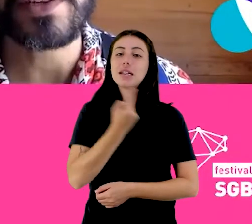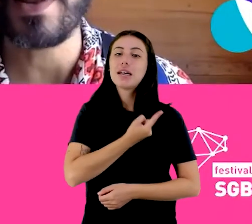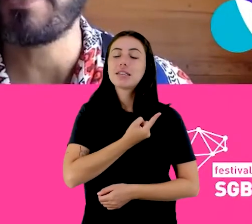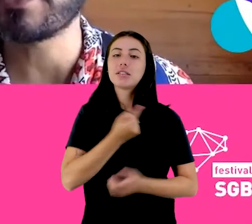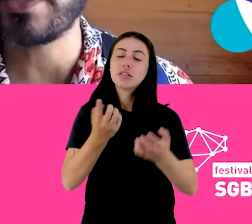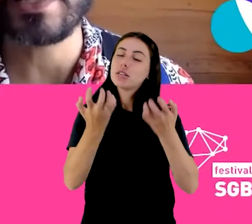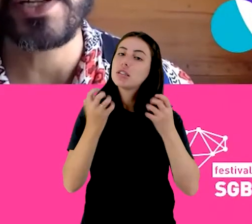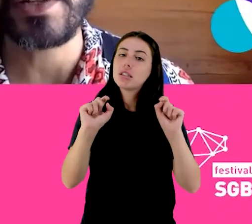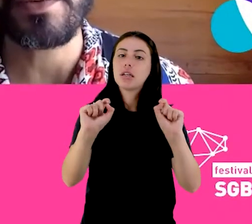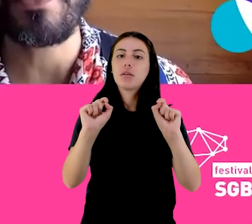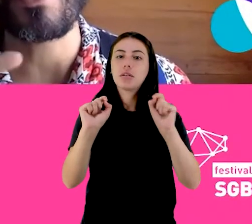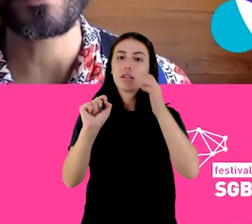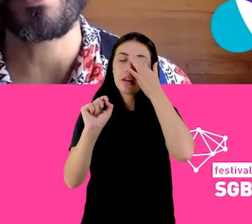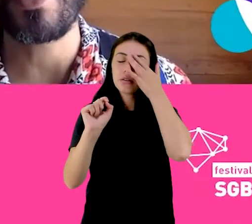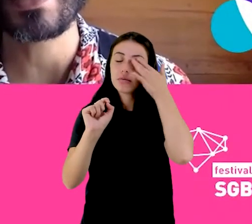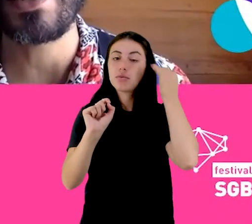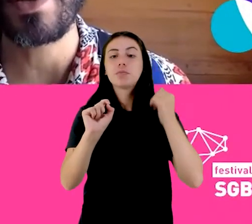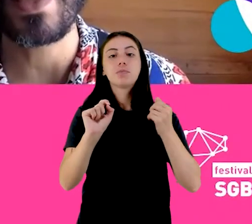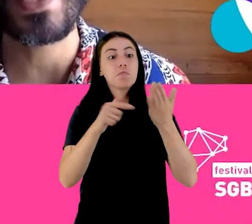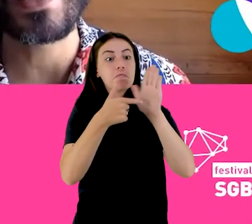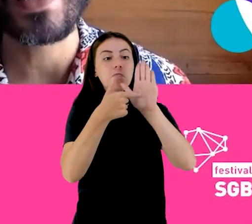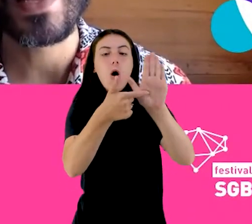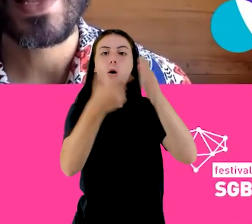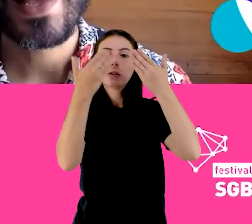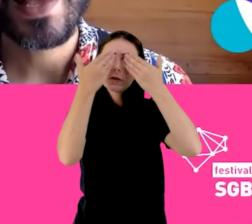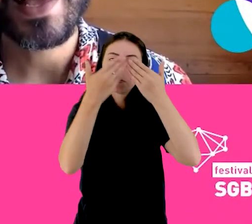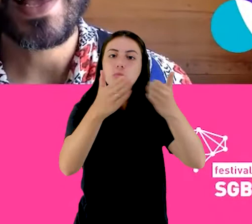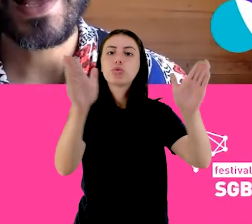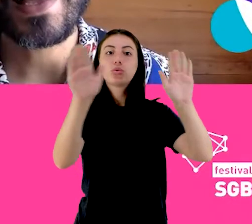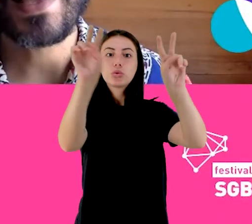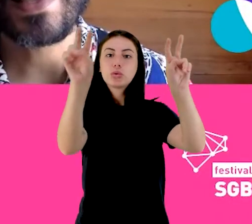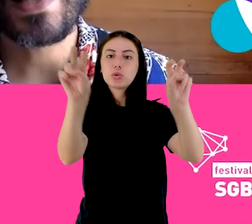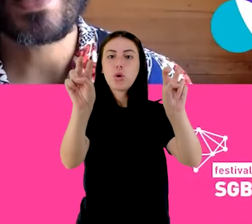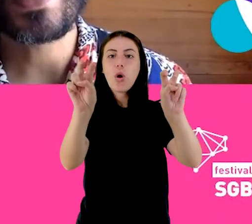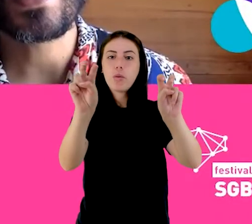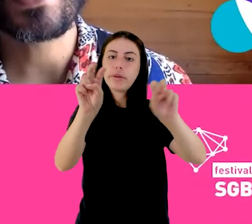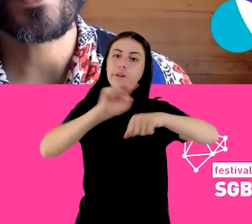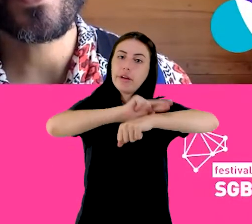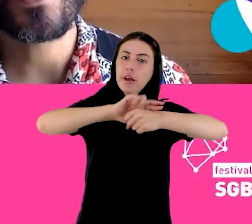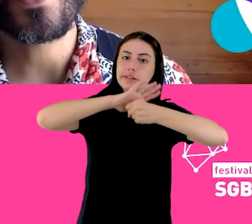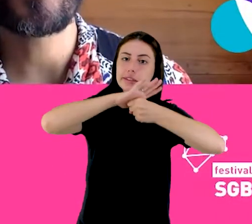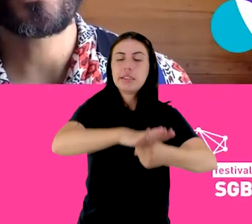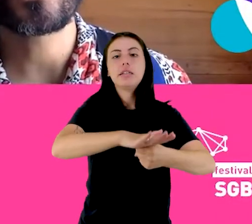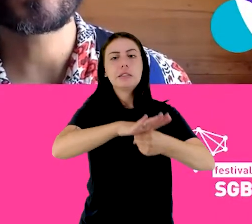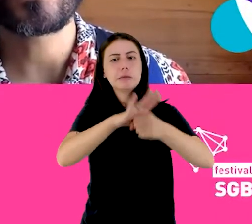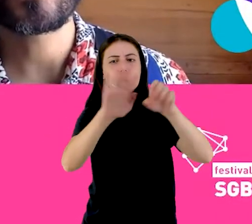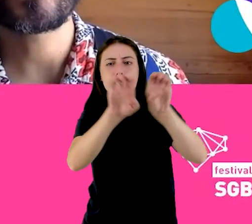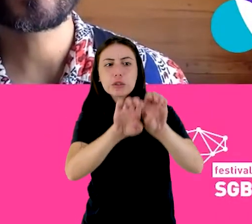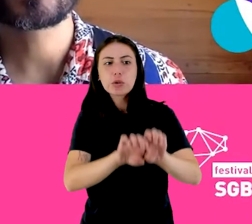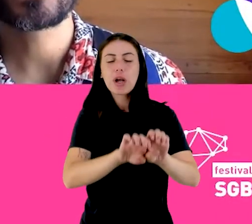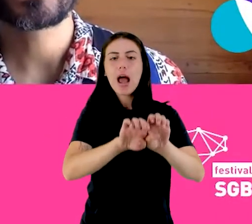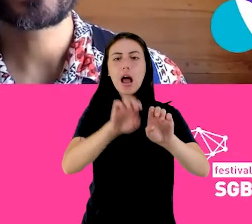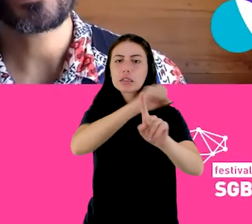Como é que você falava? Tem uma frase que define bem ele. Porque na verdade a gente queria. Eu esqueci